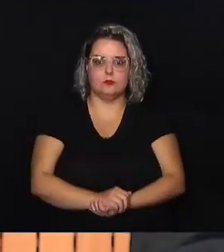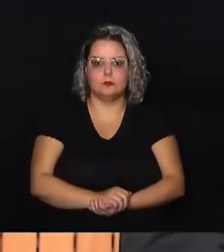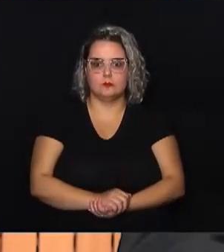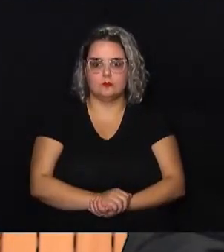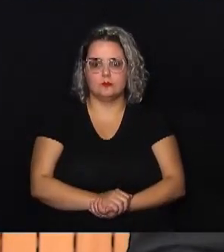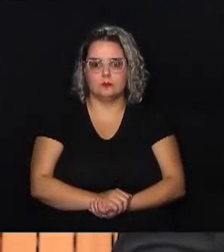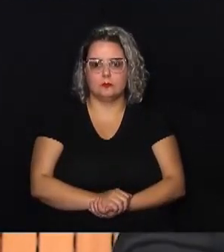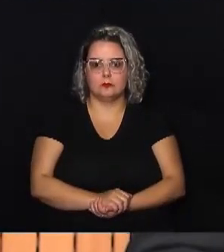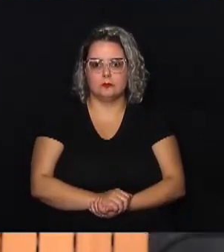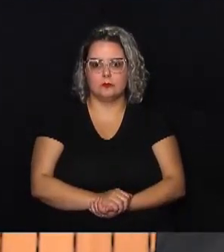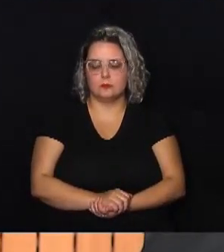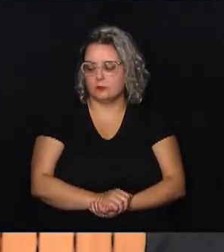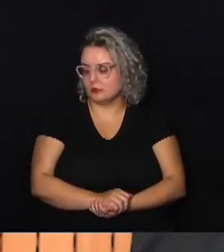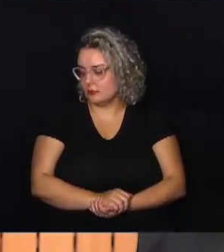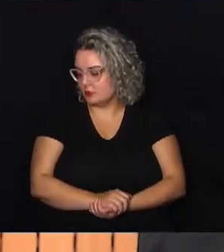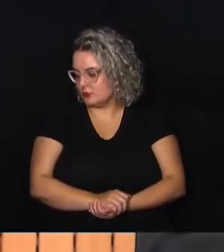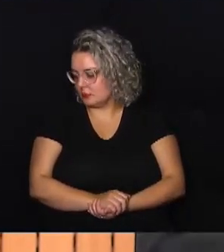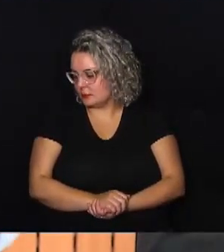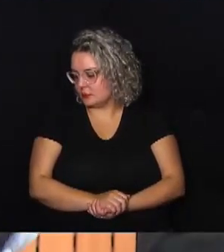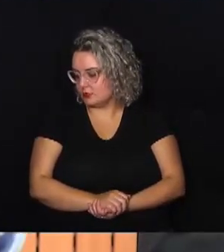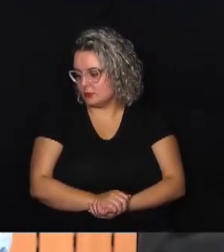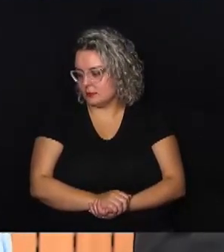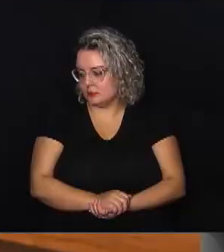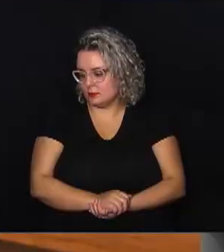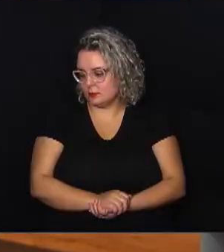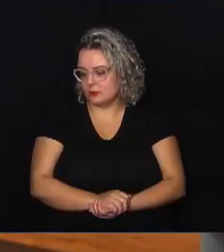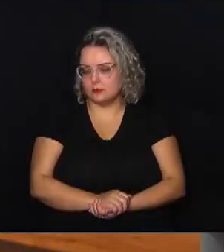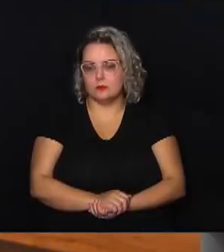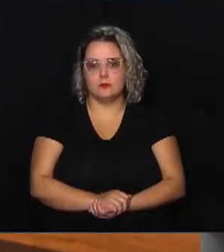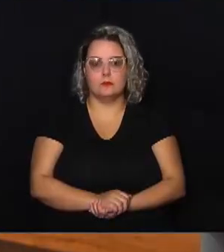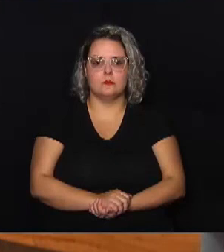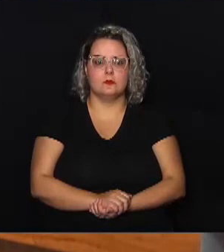alguma consideração? Fique à vontade, doutor.